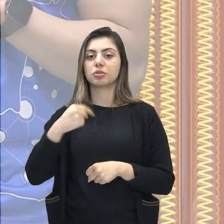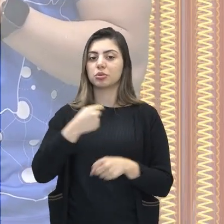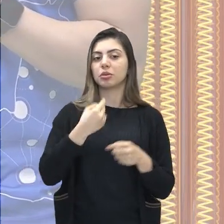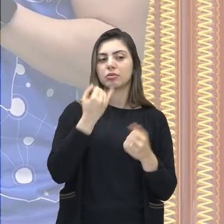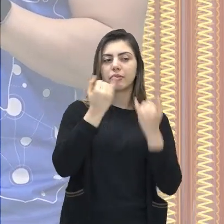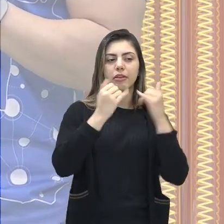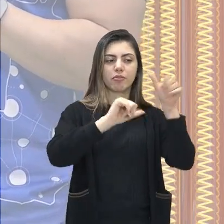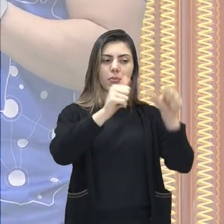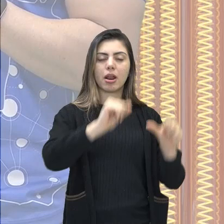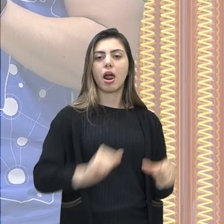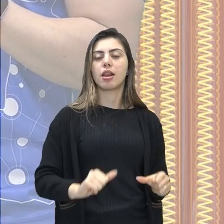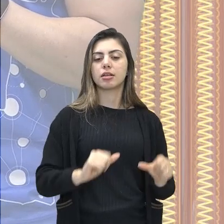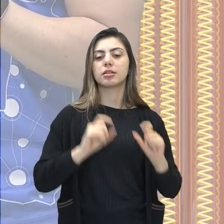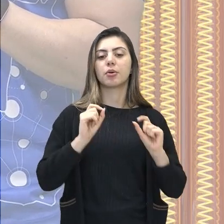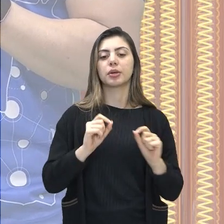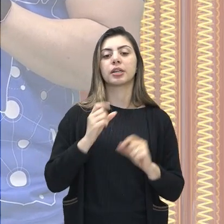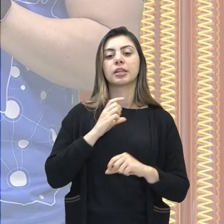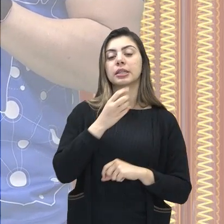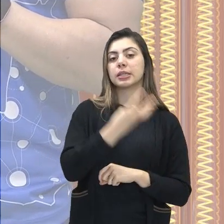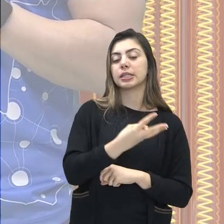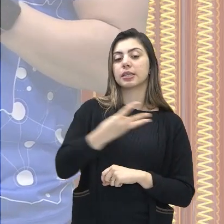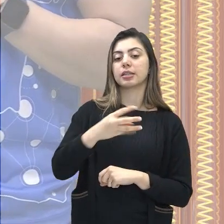América Latina, cerca de